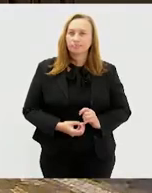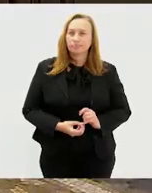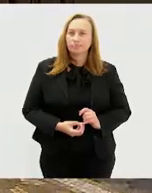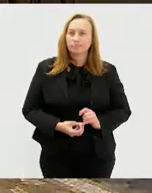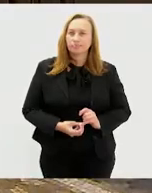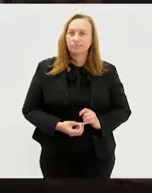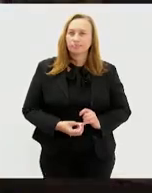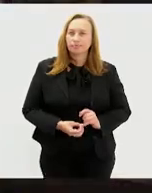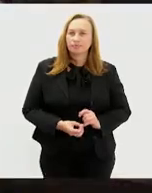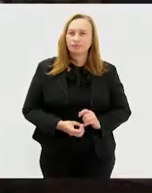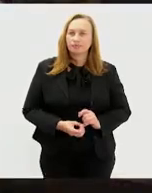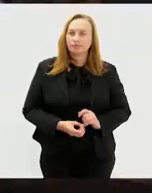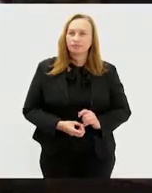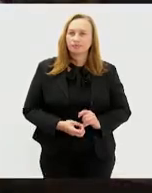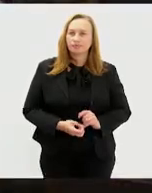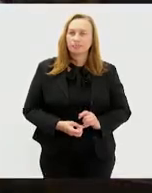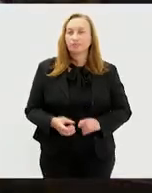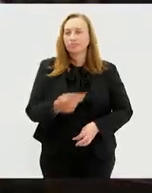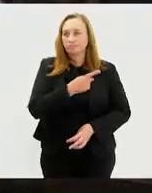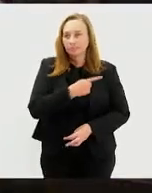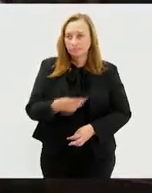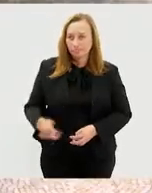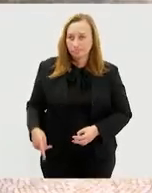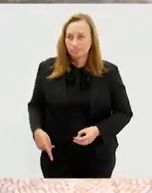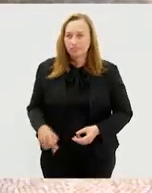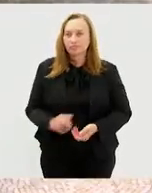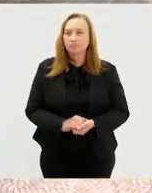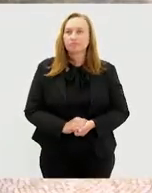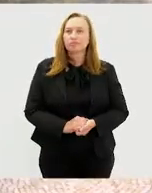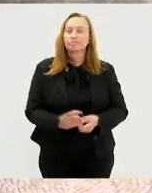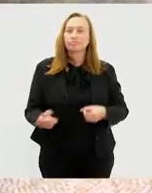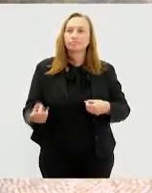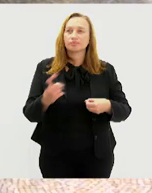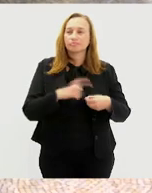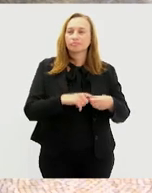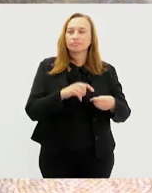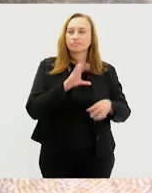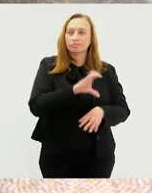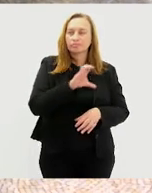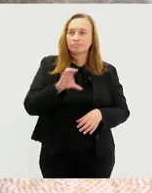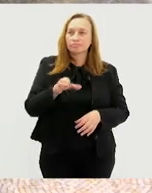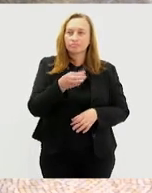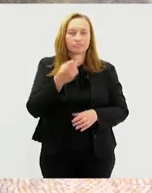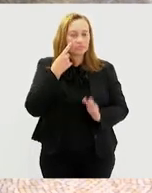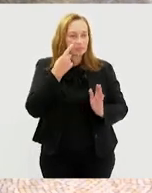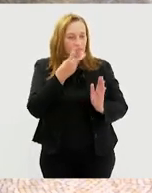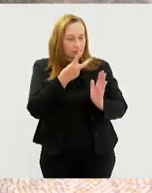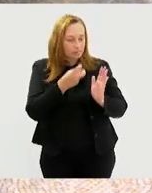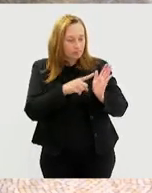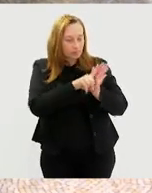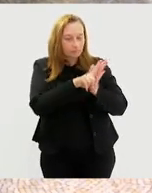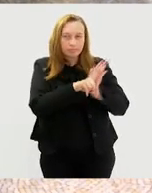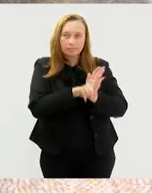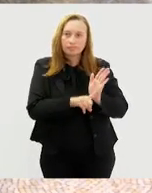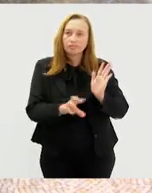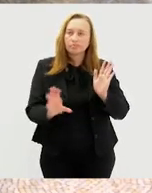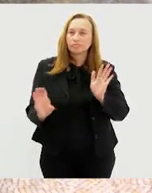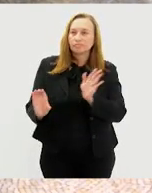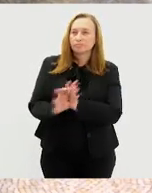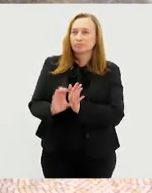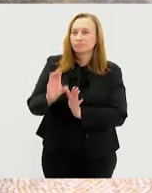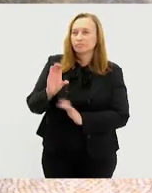raves presidente remeter a ccj para averiguar anexação ao projeto de lei número